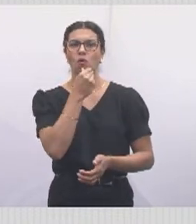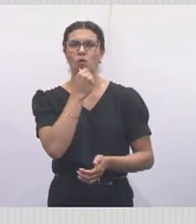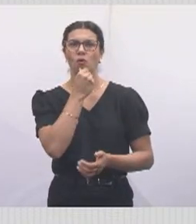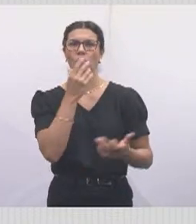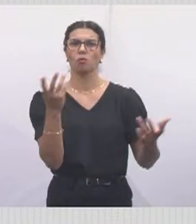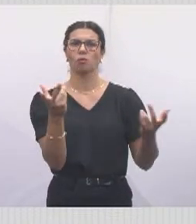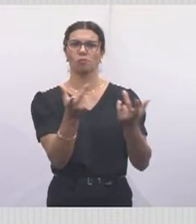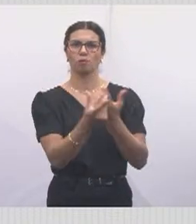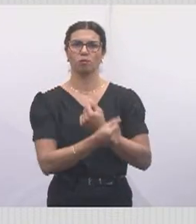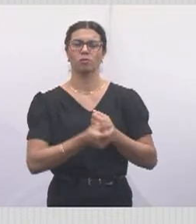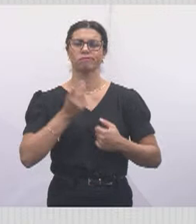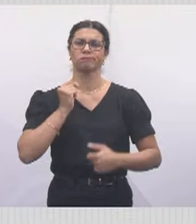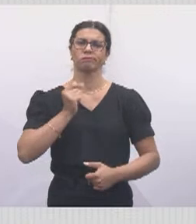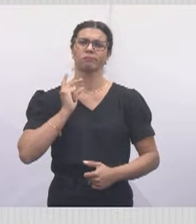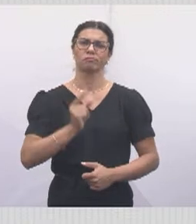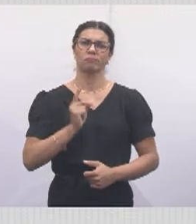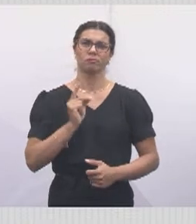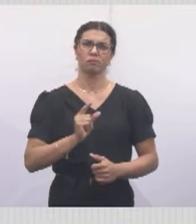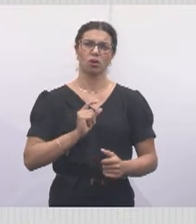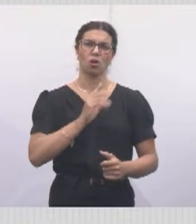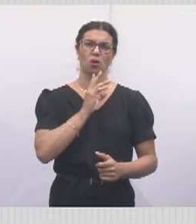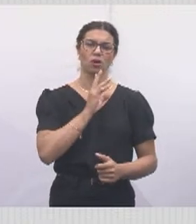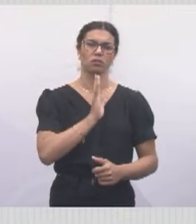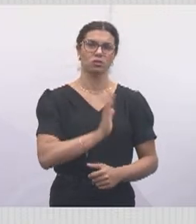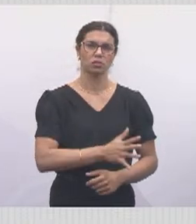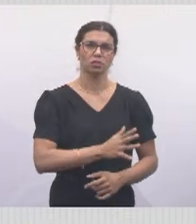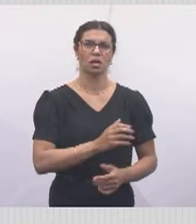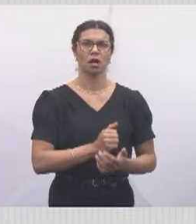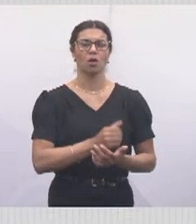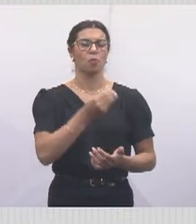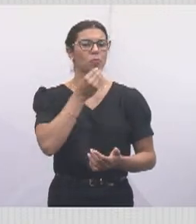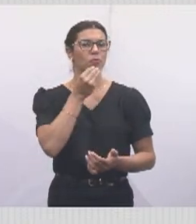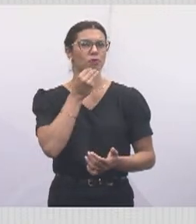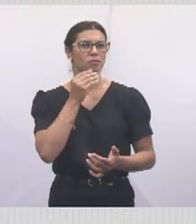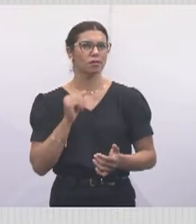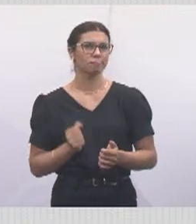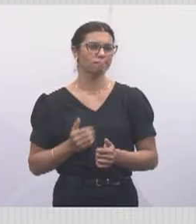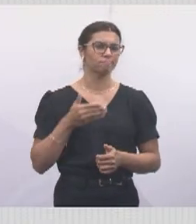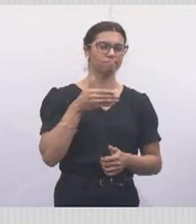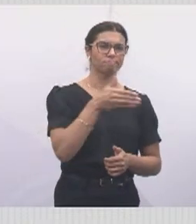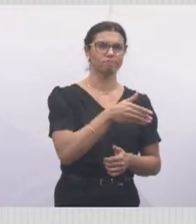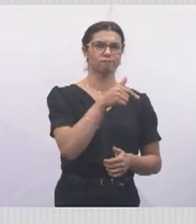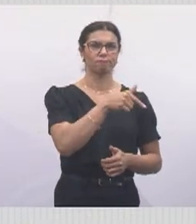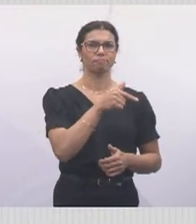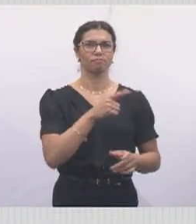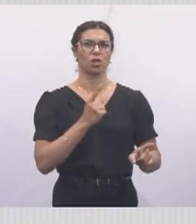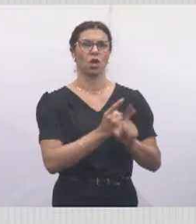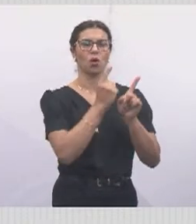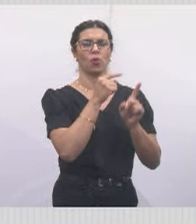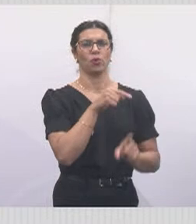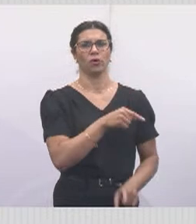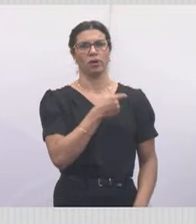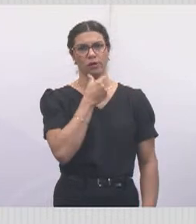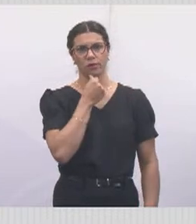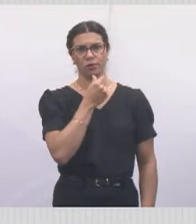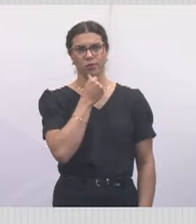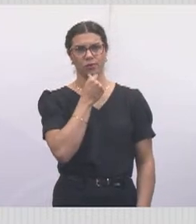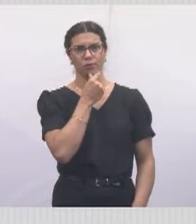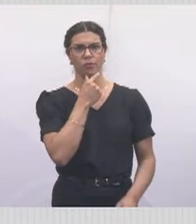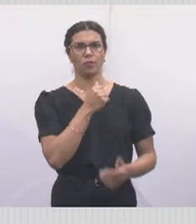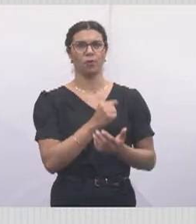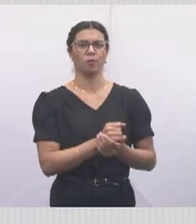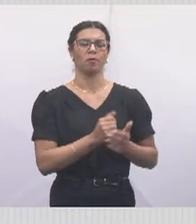conhece muito, há muito tempo, e a gente teve a oportunidade dessa semana estar lá no Lago Azul, né? E de encontrar ele lá na chácara dele